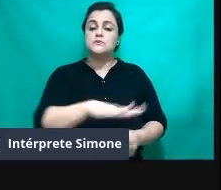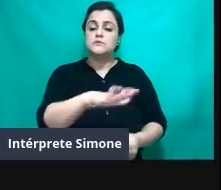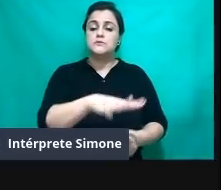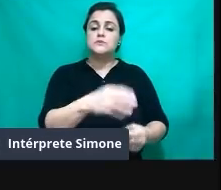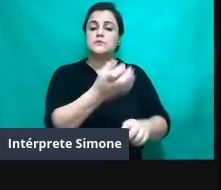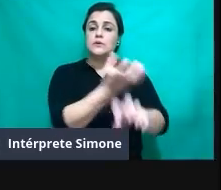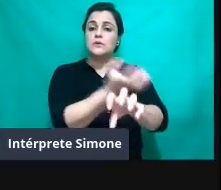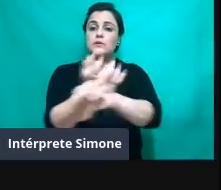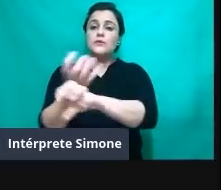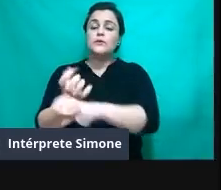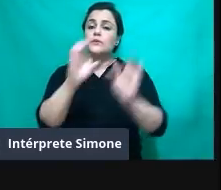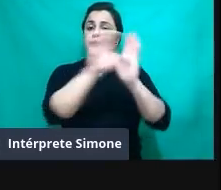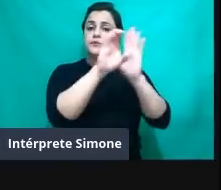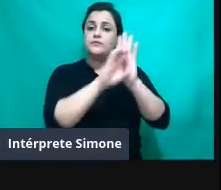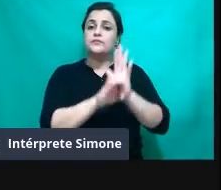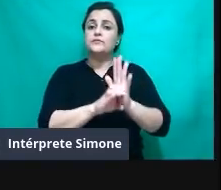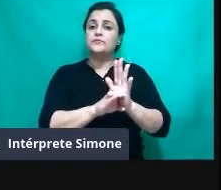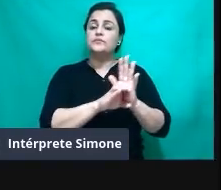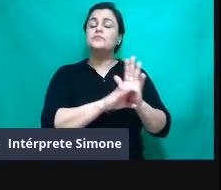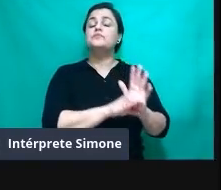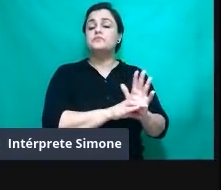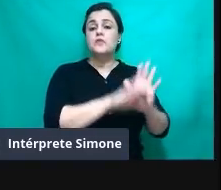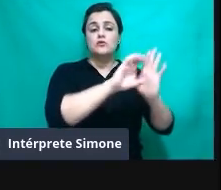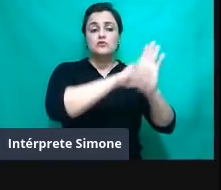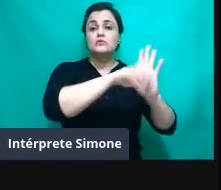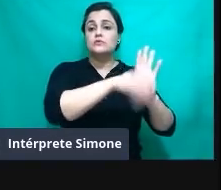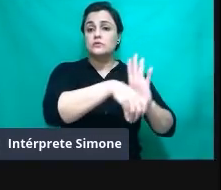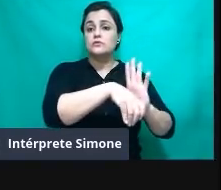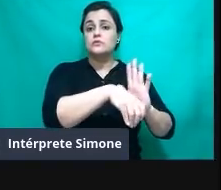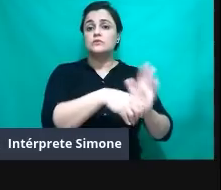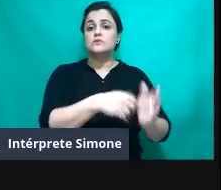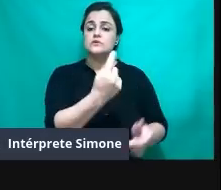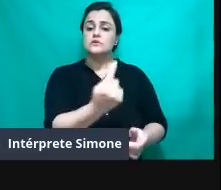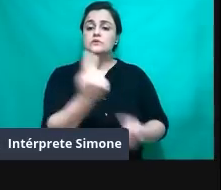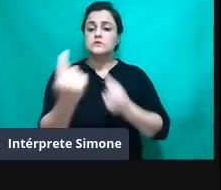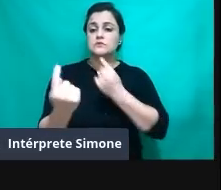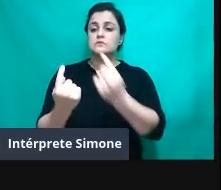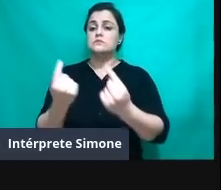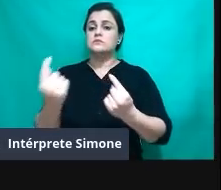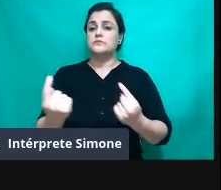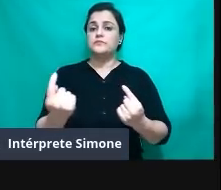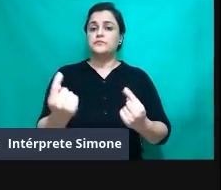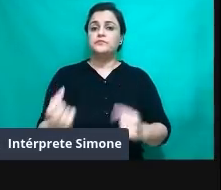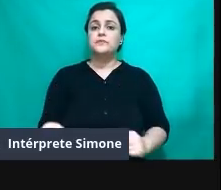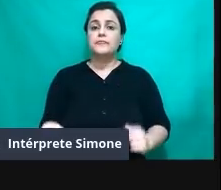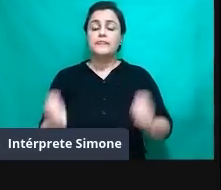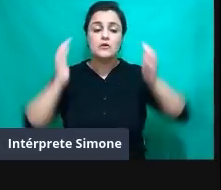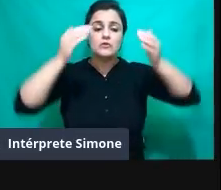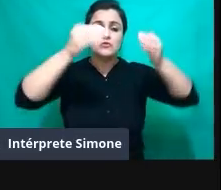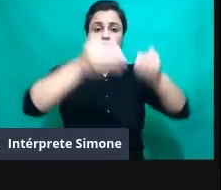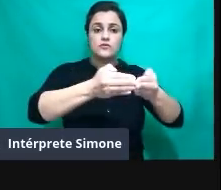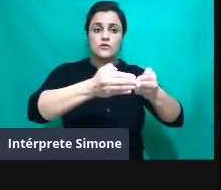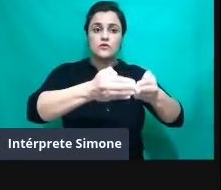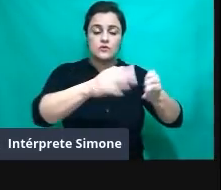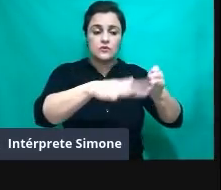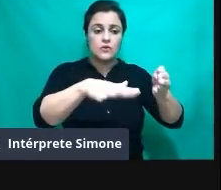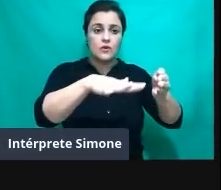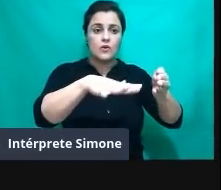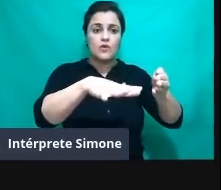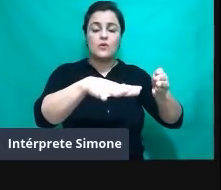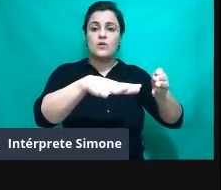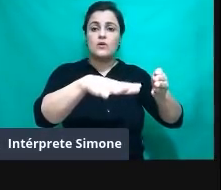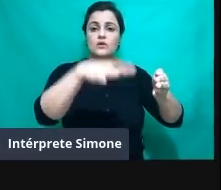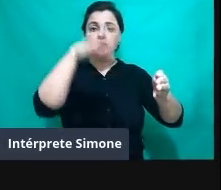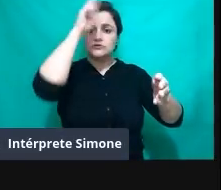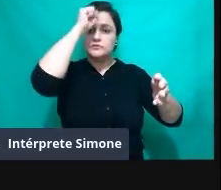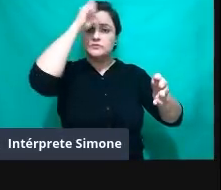4 unidades temáticas que vão com objetos de conhecimento, que são aqueles temas maiores,